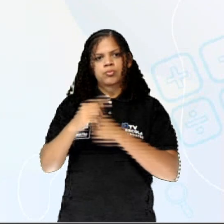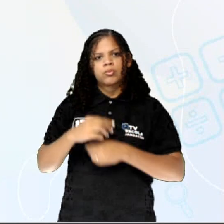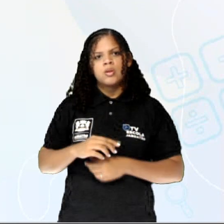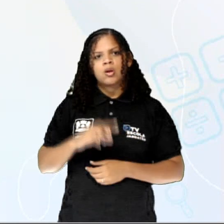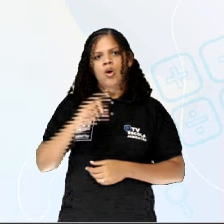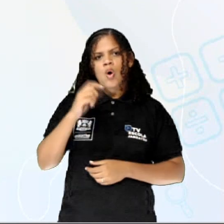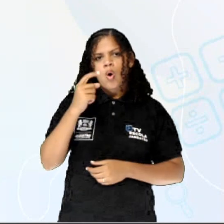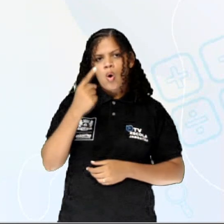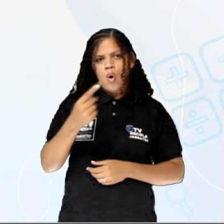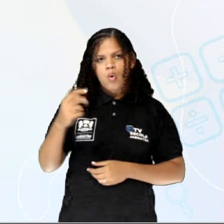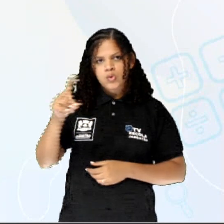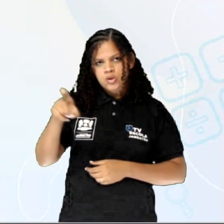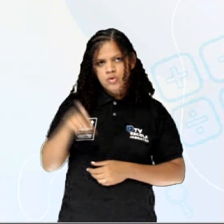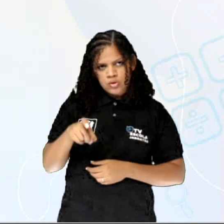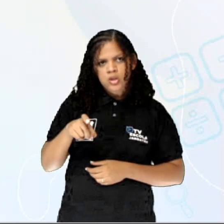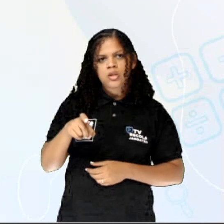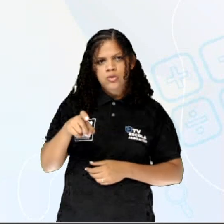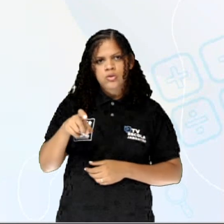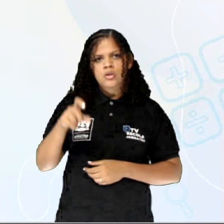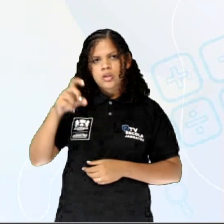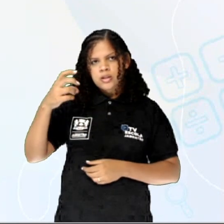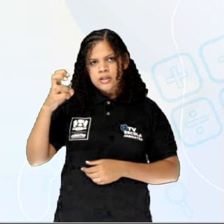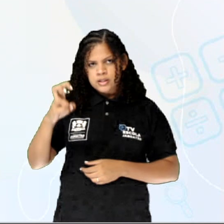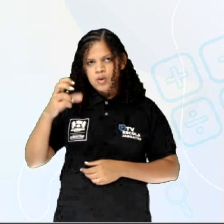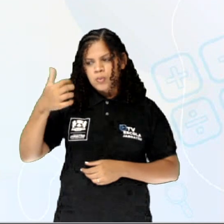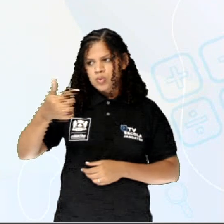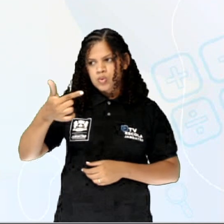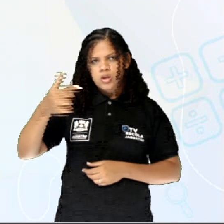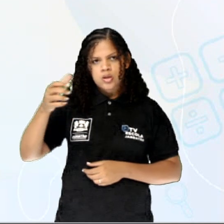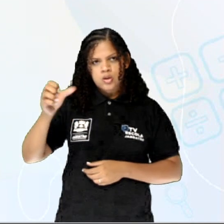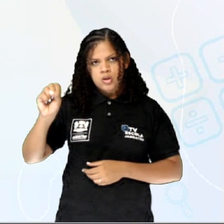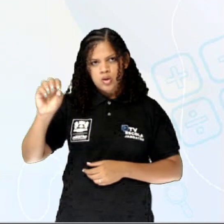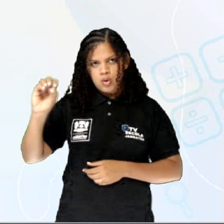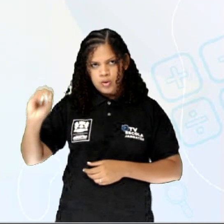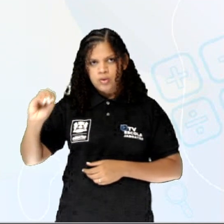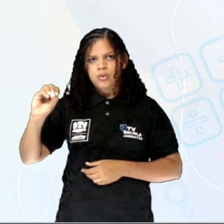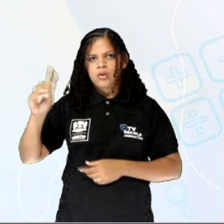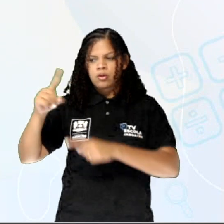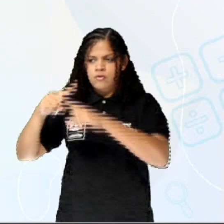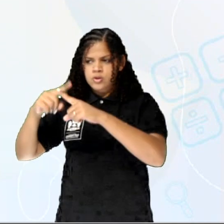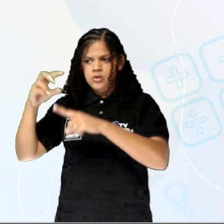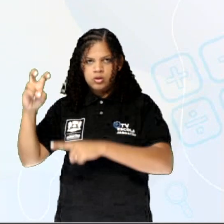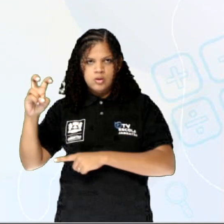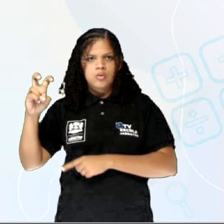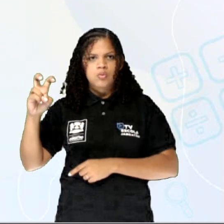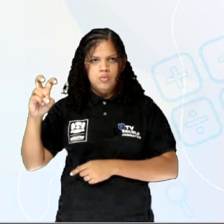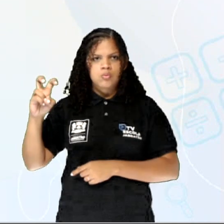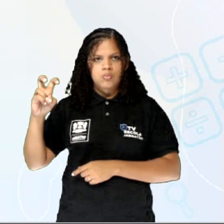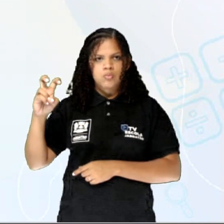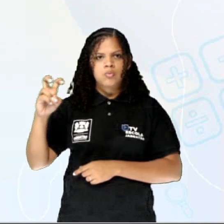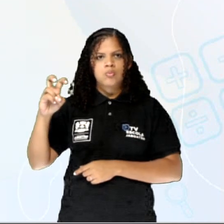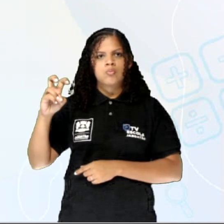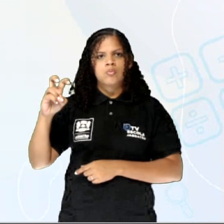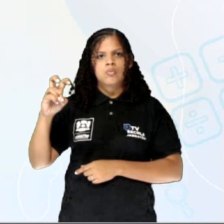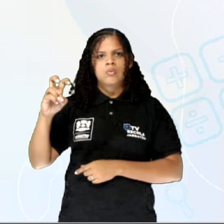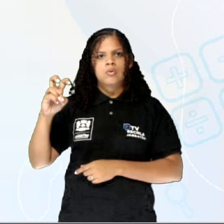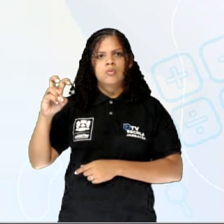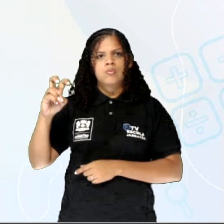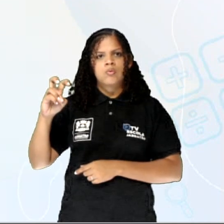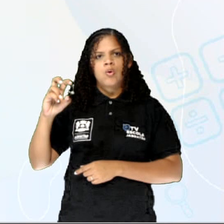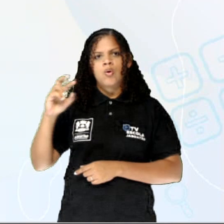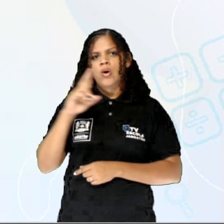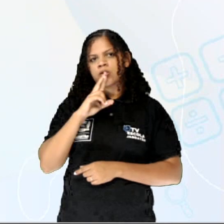para poder melhorar os resultados que a gente vai encontrar. Eu ainda posso pegar esse 220, né, e posso